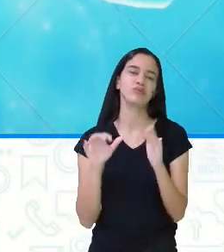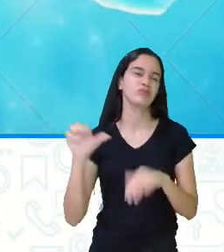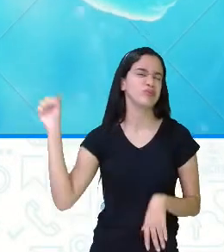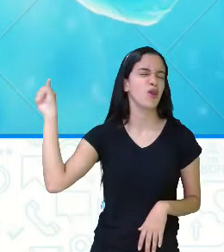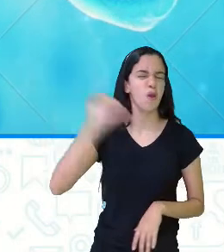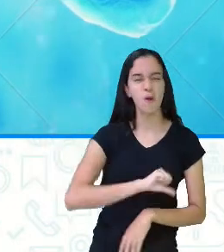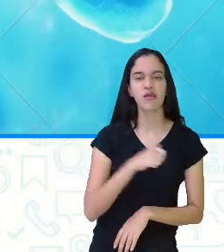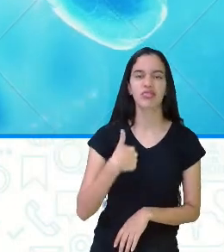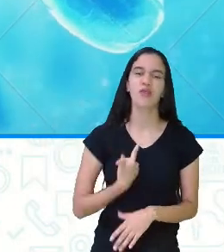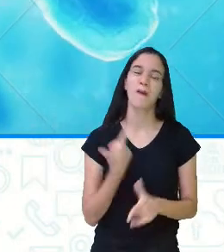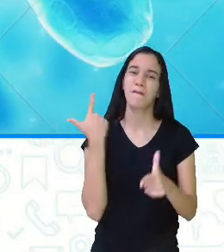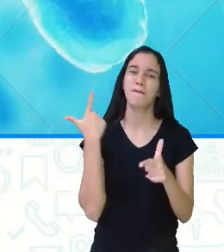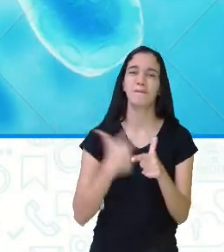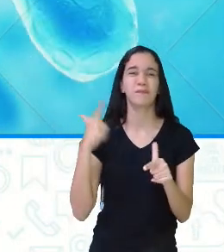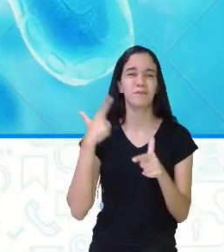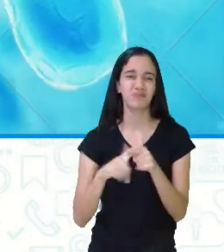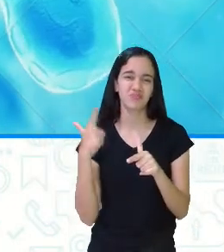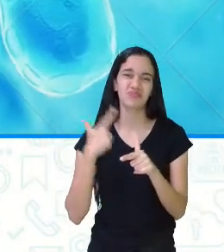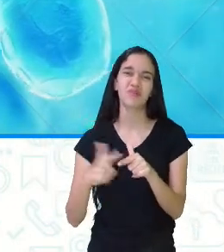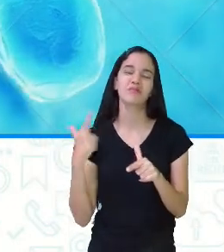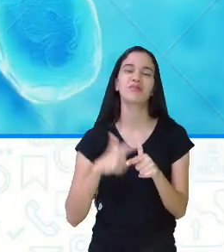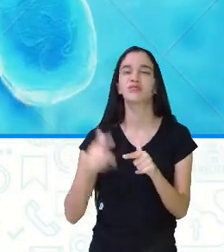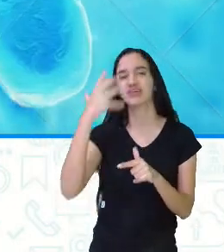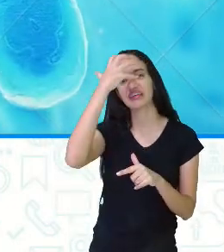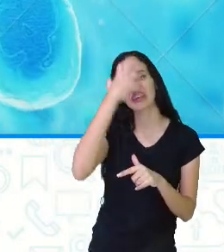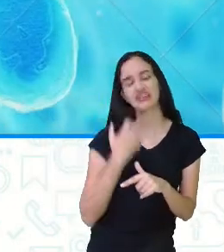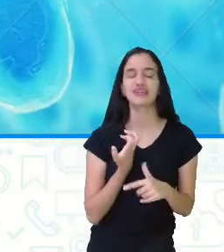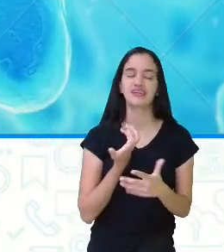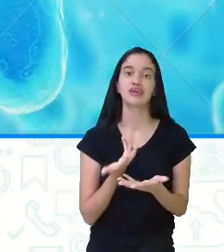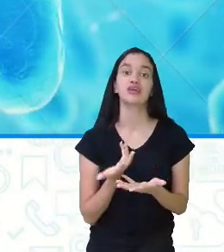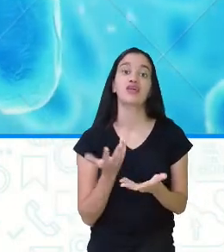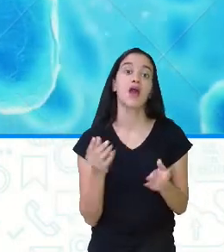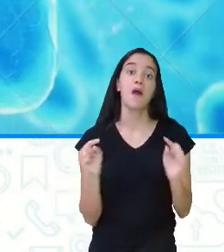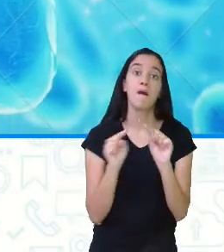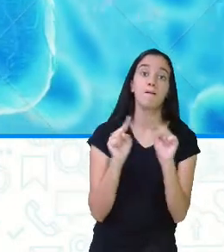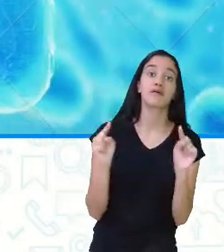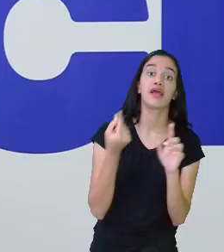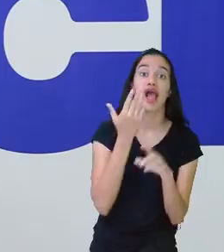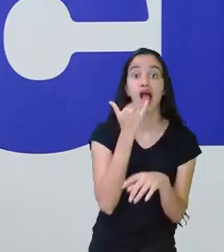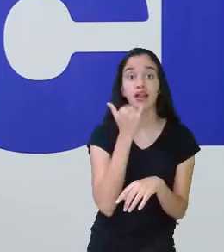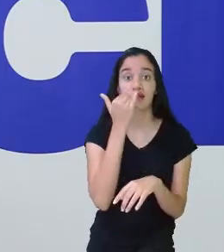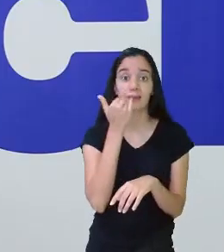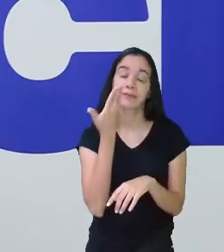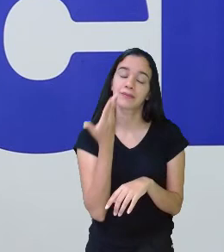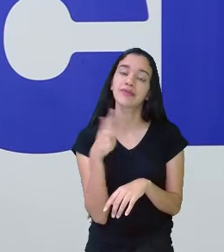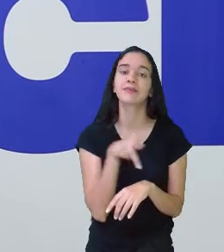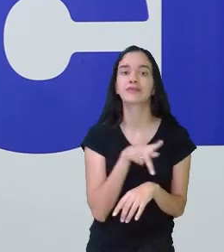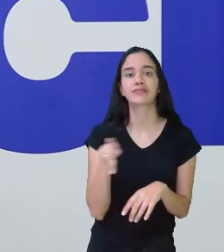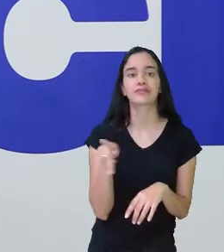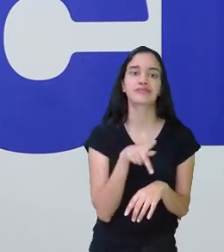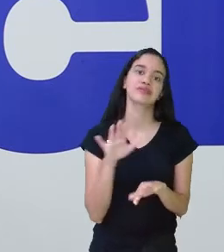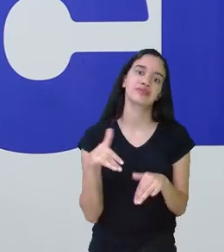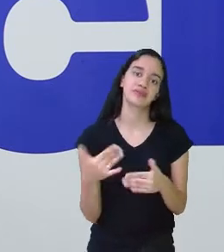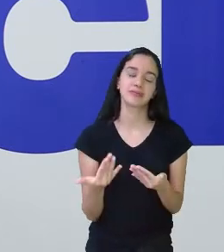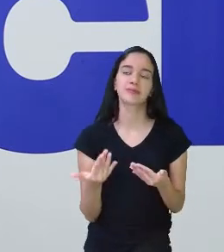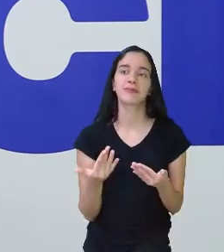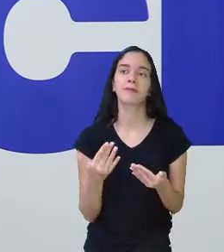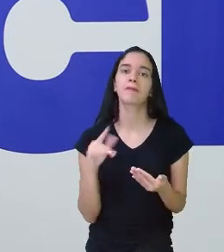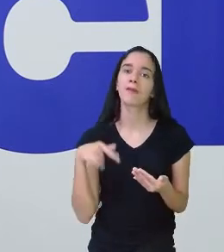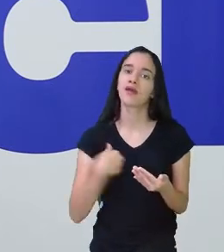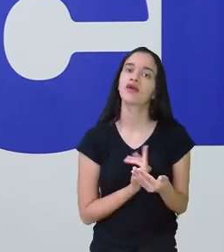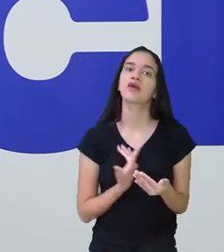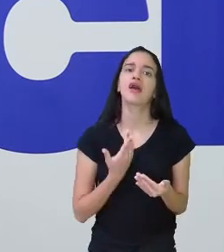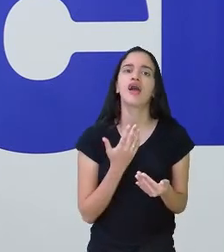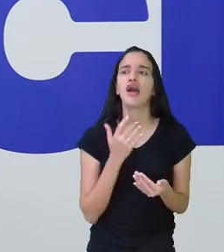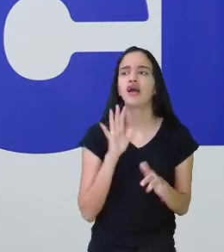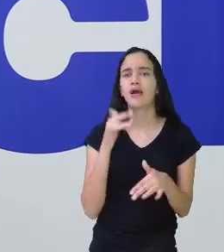mesmo tenho um problema muito sério quando aparece. Às vezes em alimentos, né, professora Sinara? Isso. Quando a gente deixa